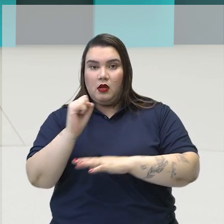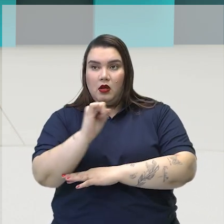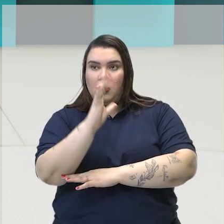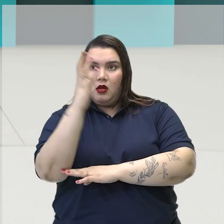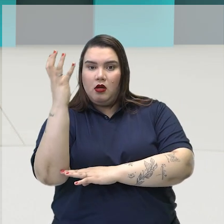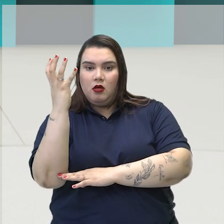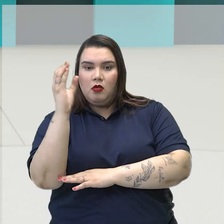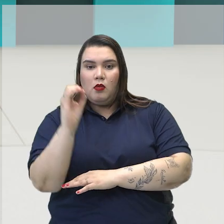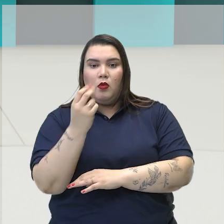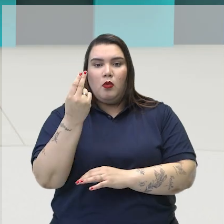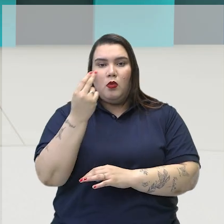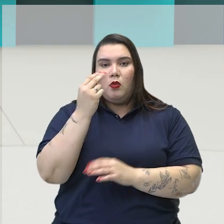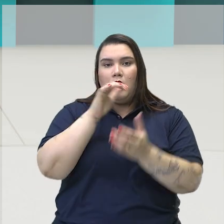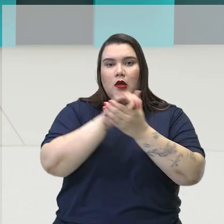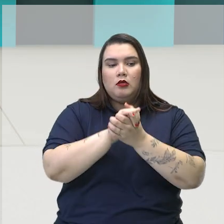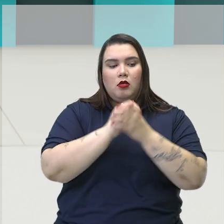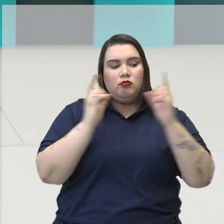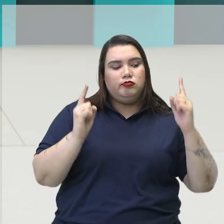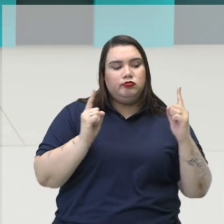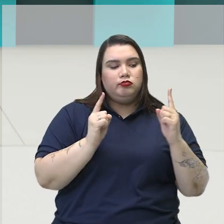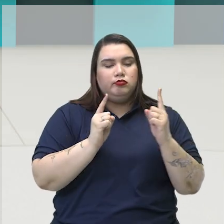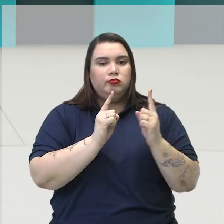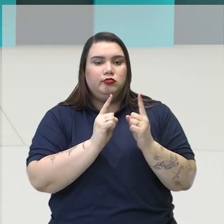árvore ou um casal?